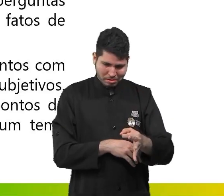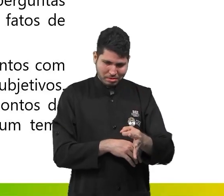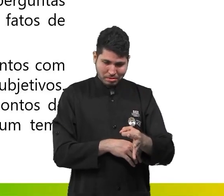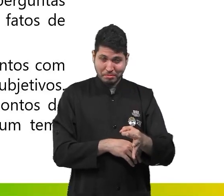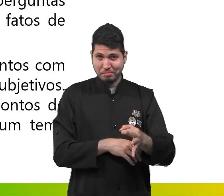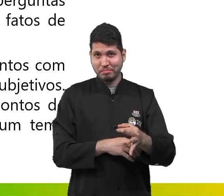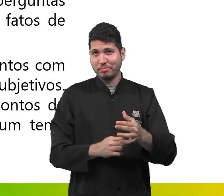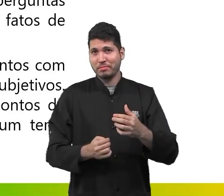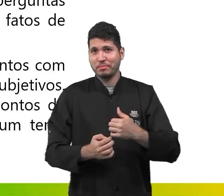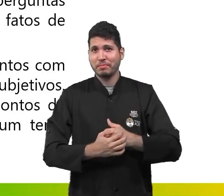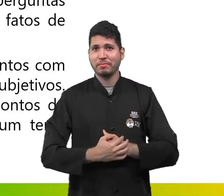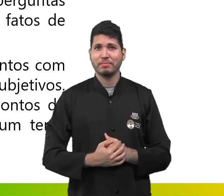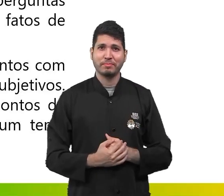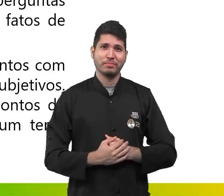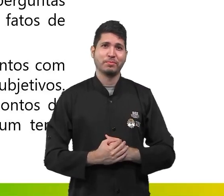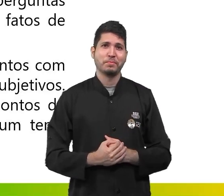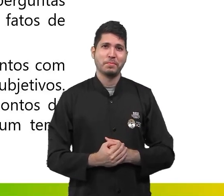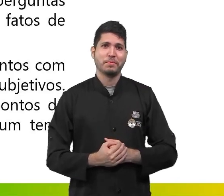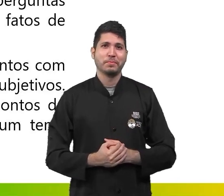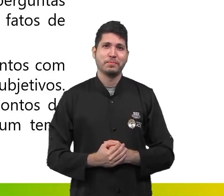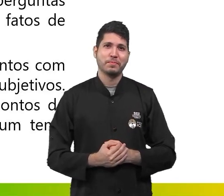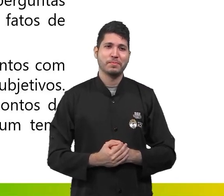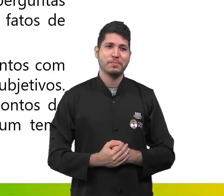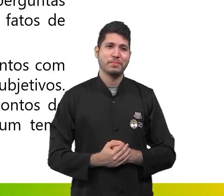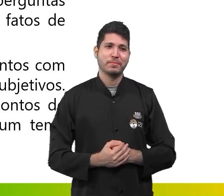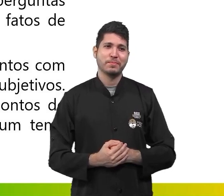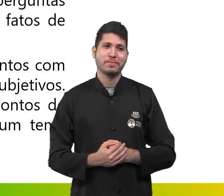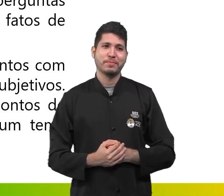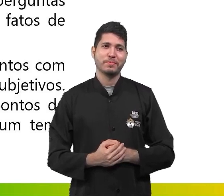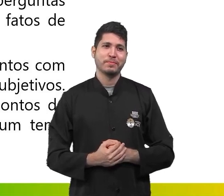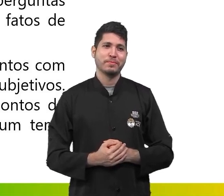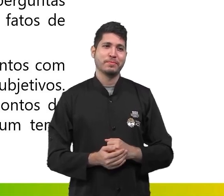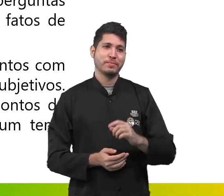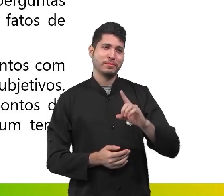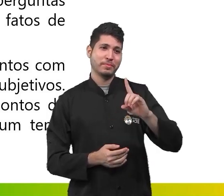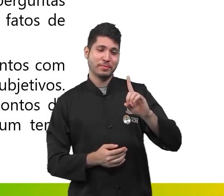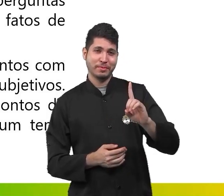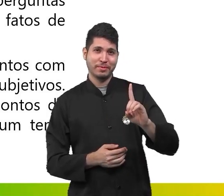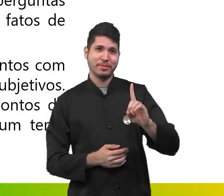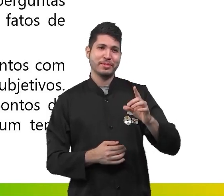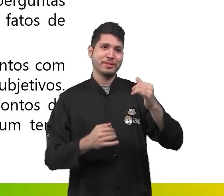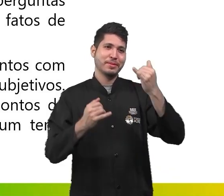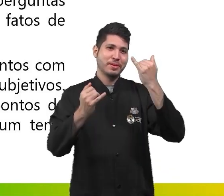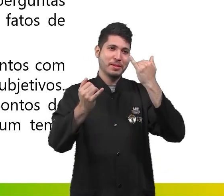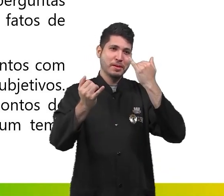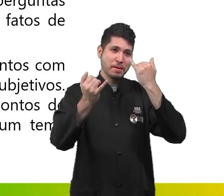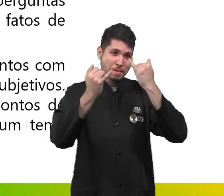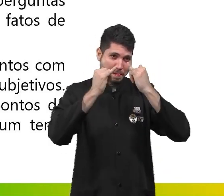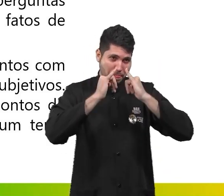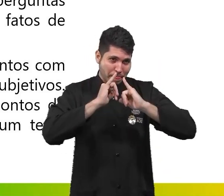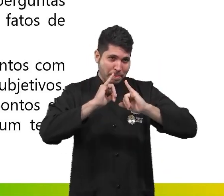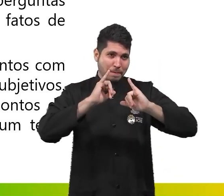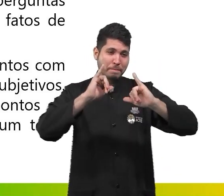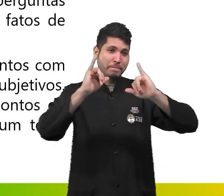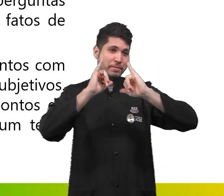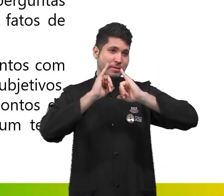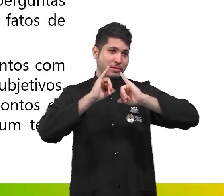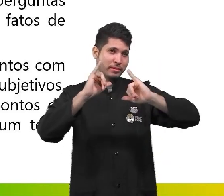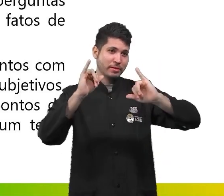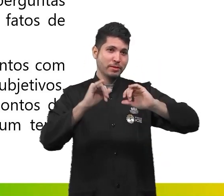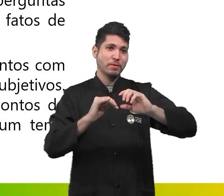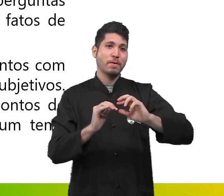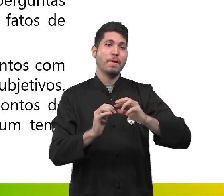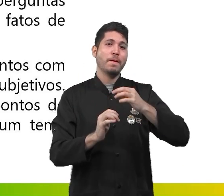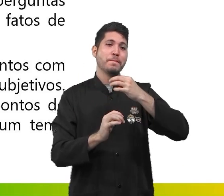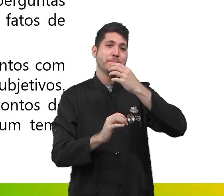bom? Continuando aqui. D, a notícia é um relato longo. Opa, longo não, né, galera? Longo é a reportagem. Então já está descartada aqui